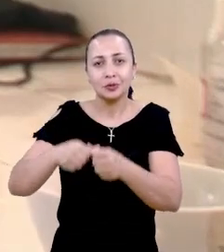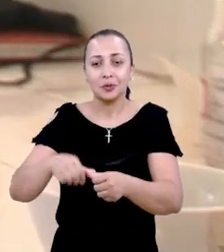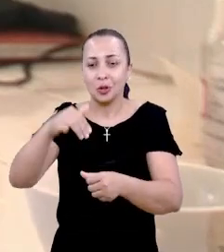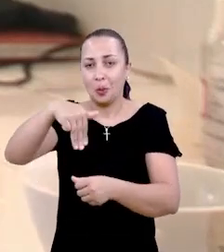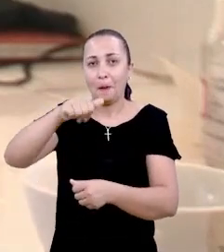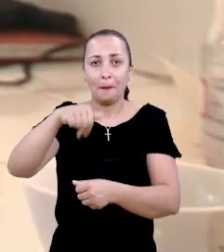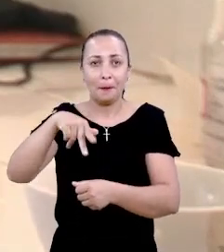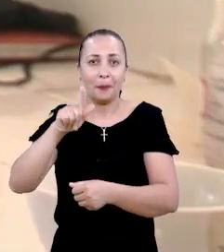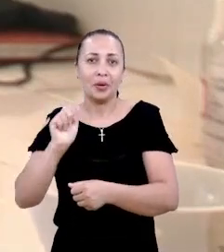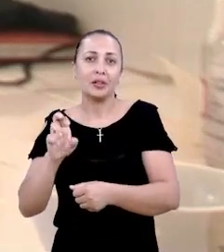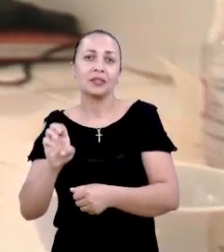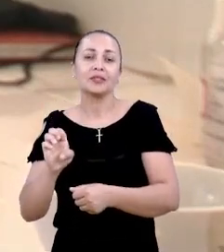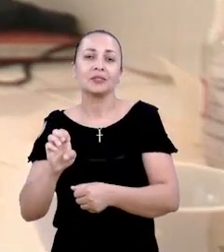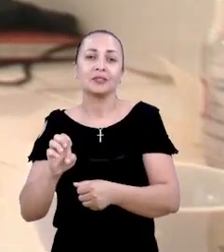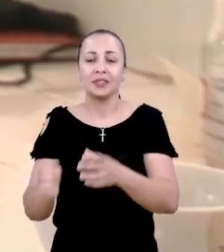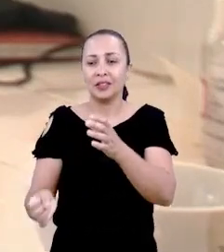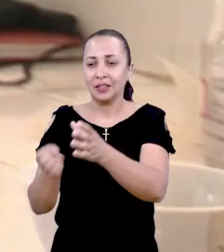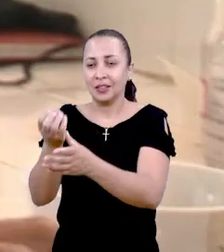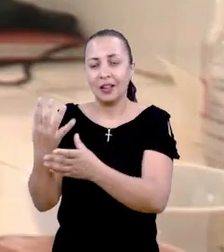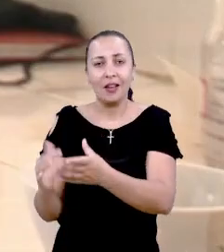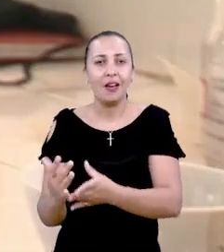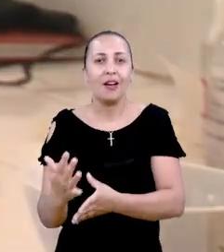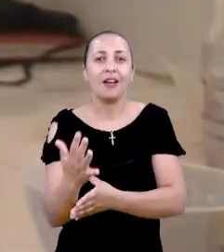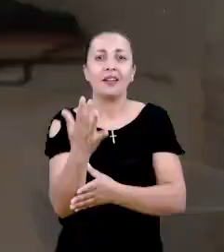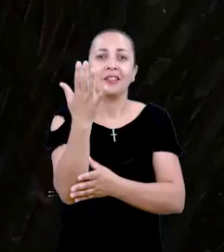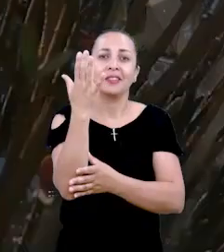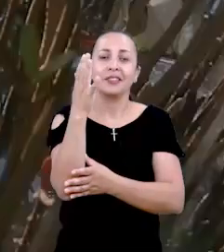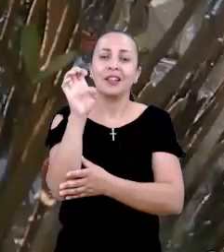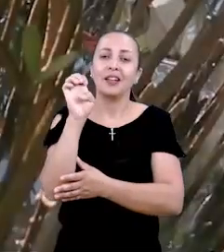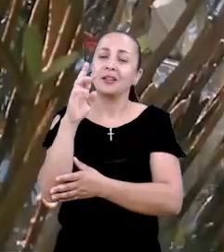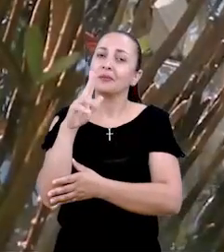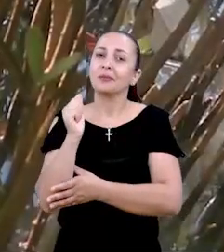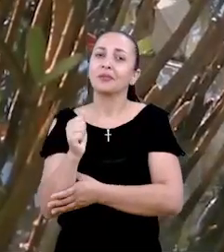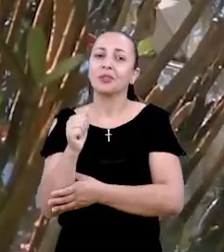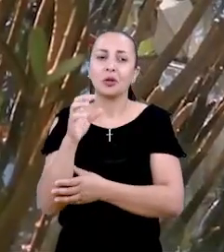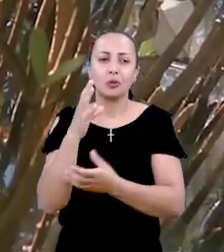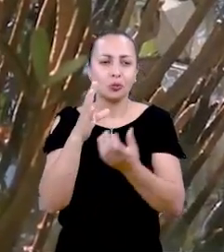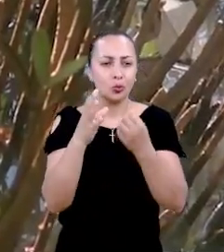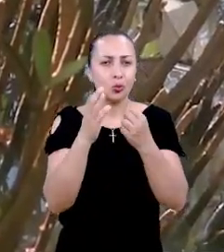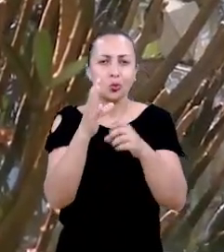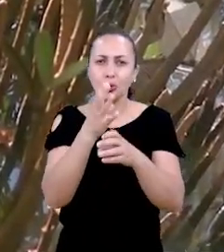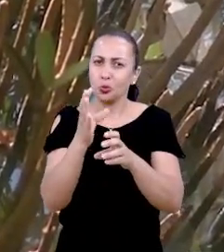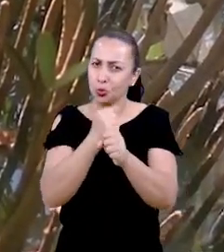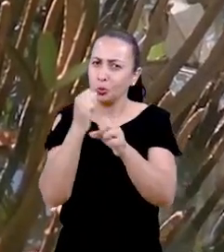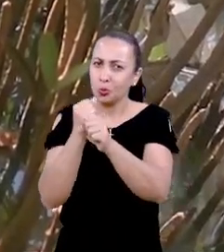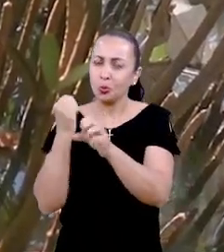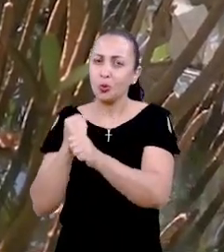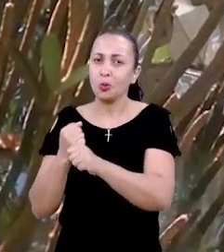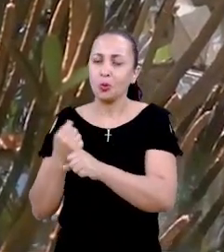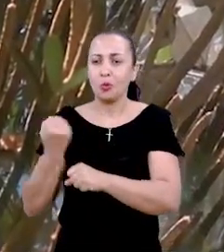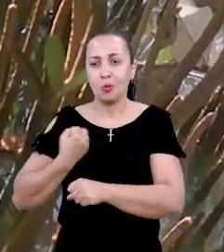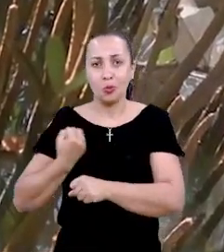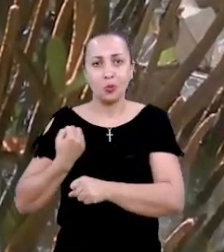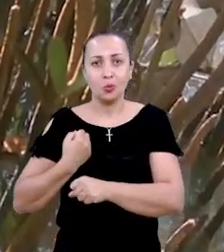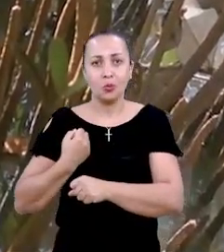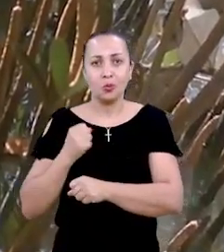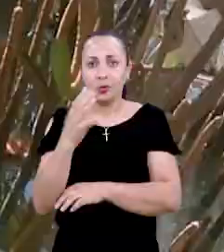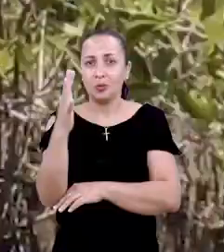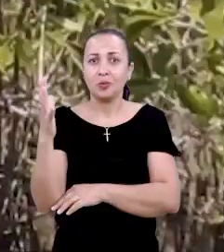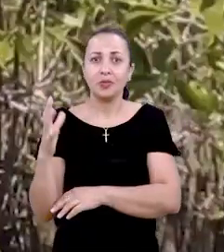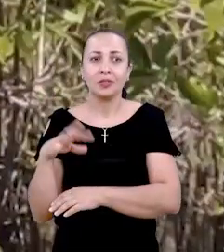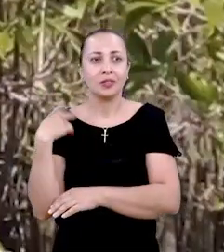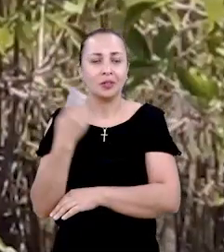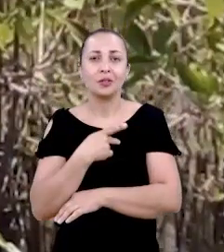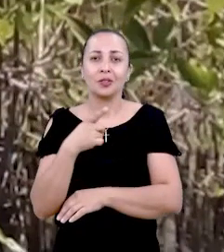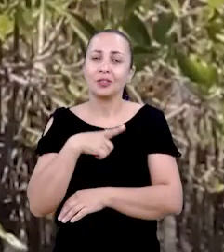ali e que cresça ali naquela região onde existem herbáceas. A gente contou o número de plantas que estavam se fixando, que estavam colonizando,